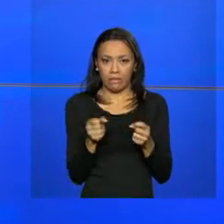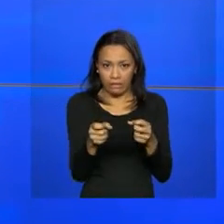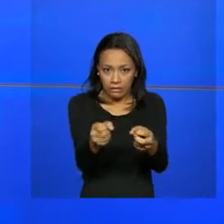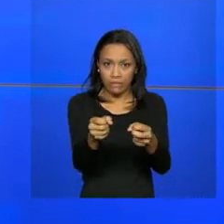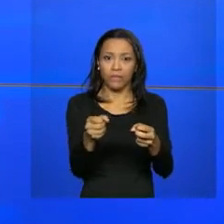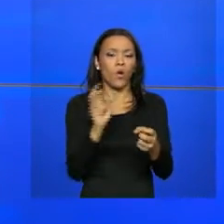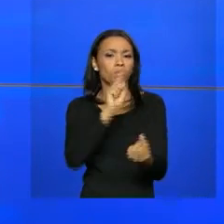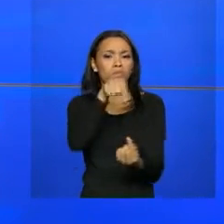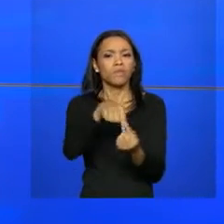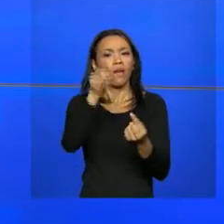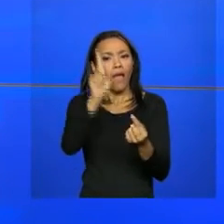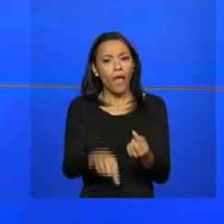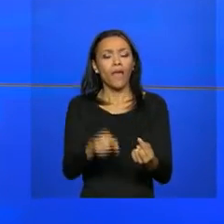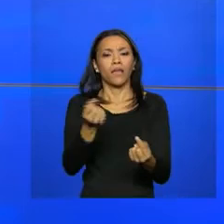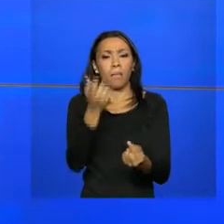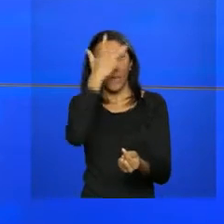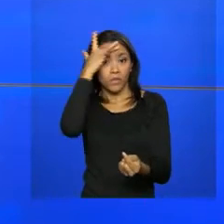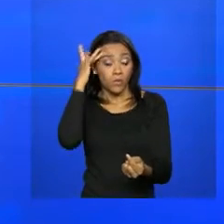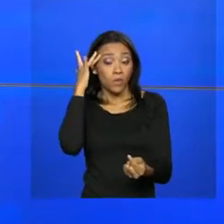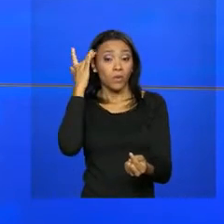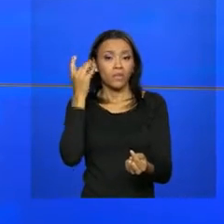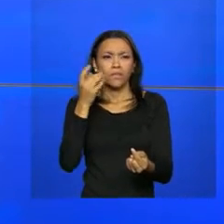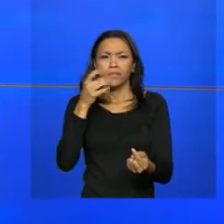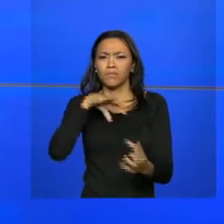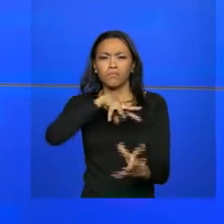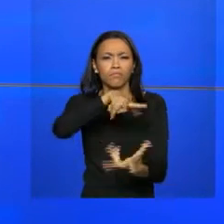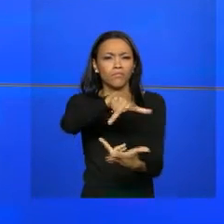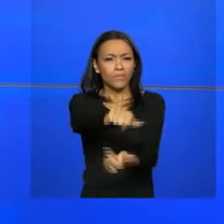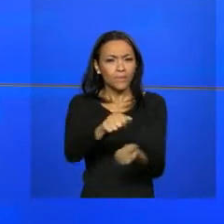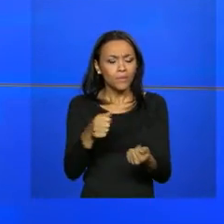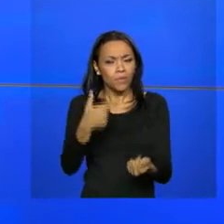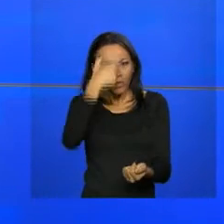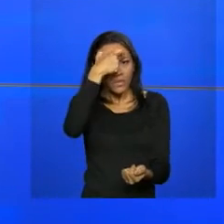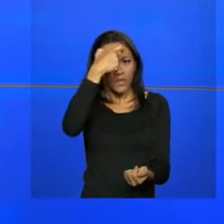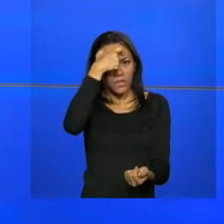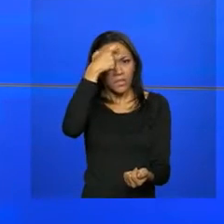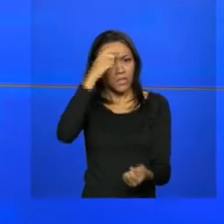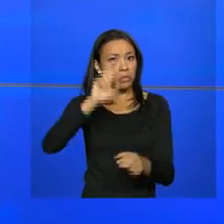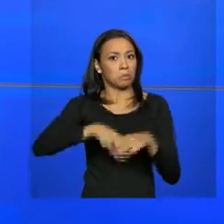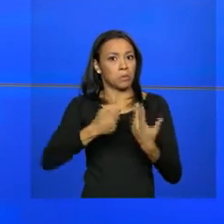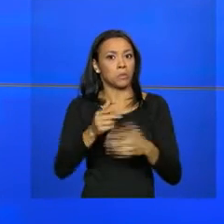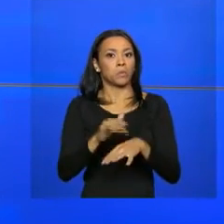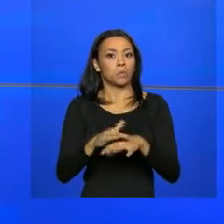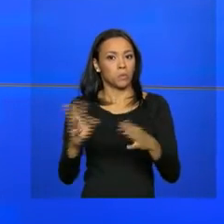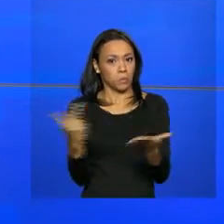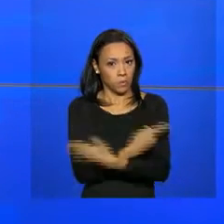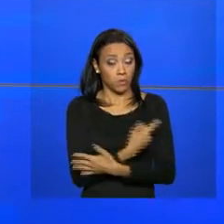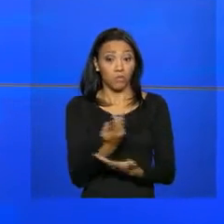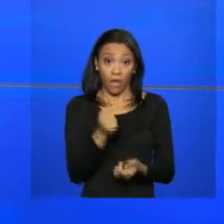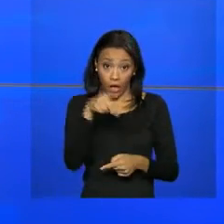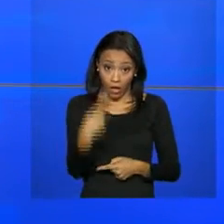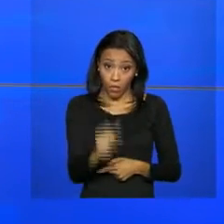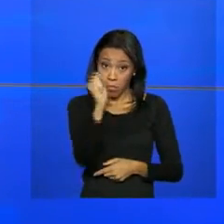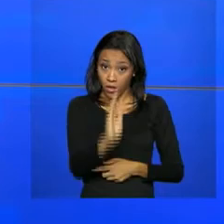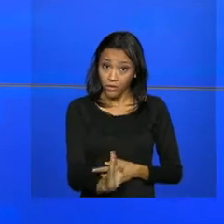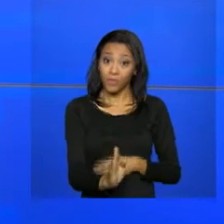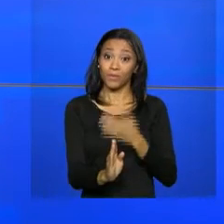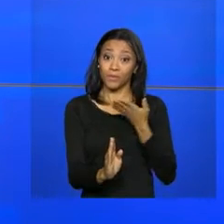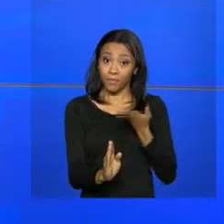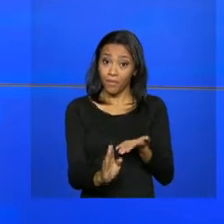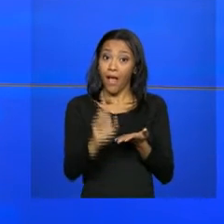objetivo fazer com que o maior número de pessoas em todo o planeta se conscientize sobre a doença no brasil a iniciativa é